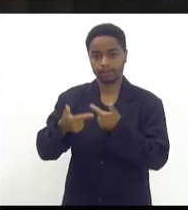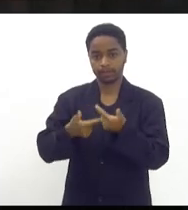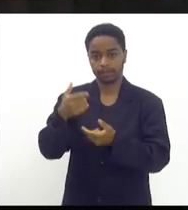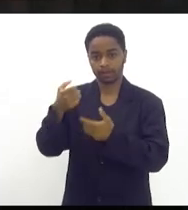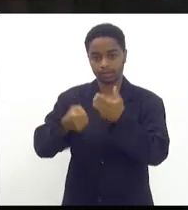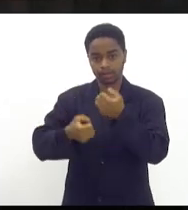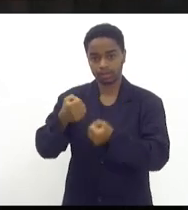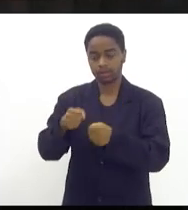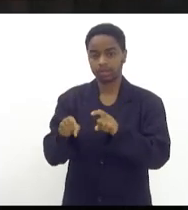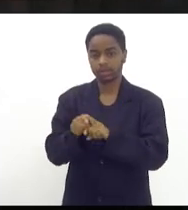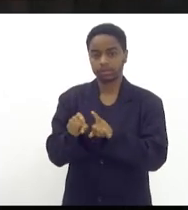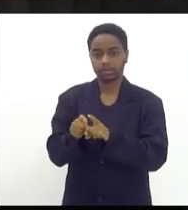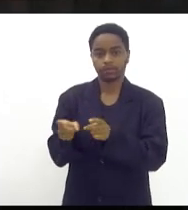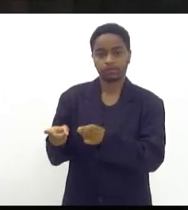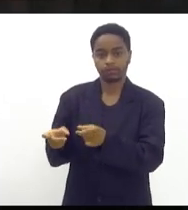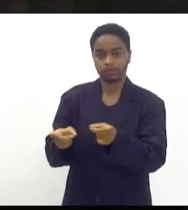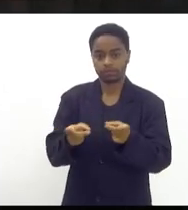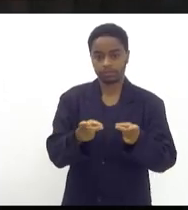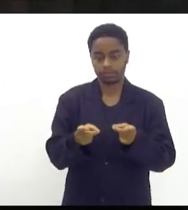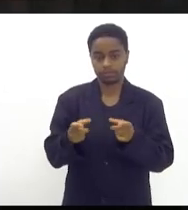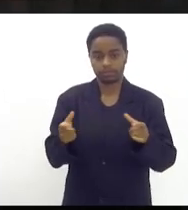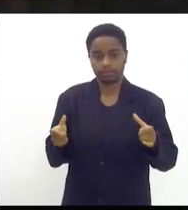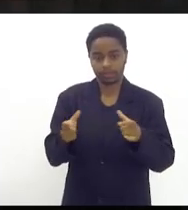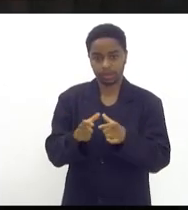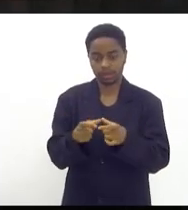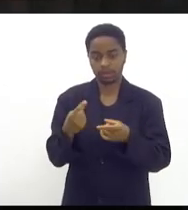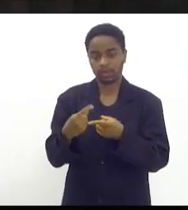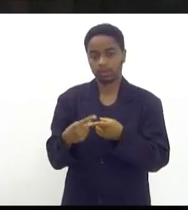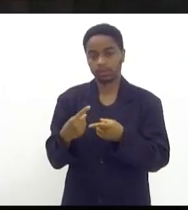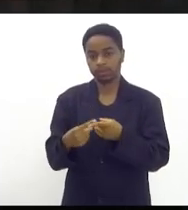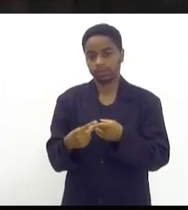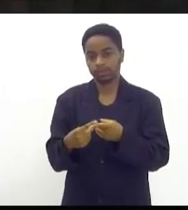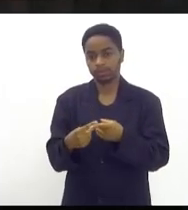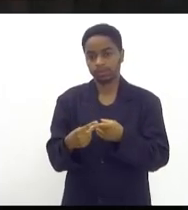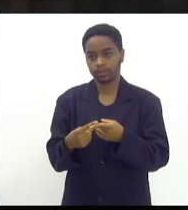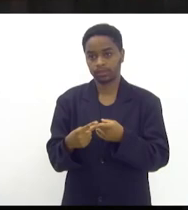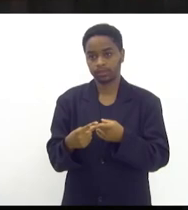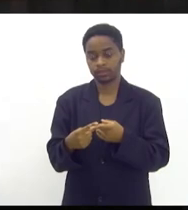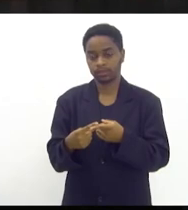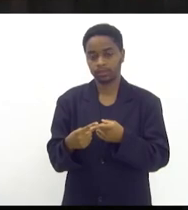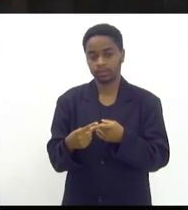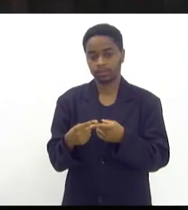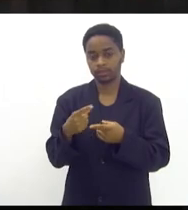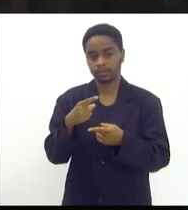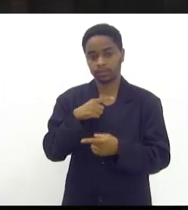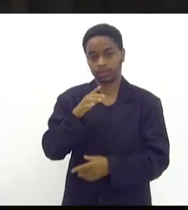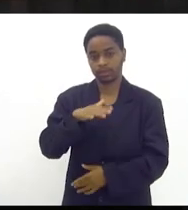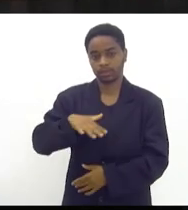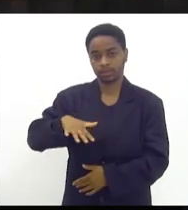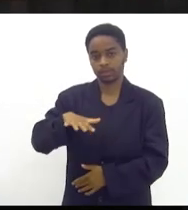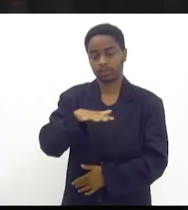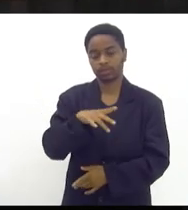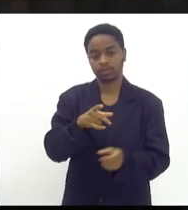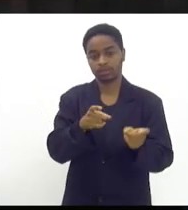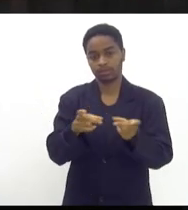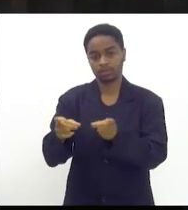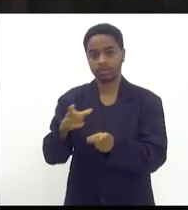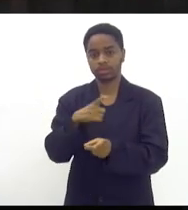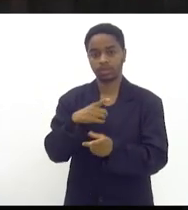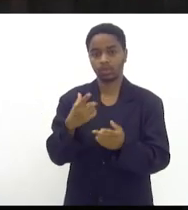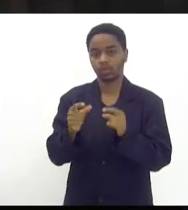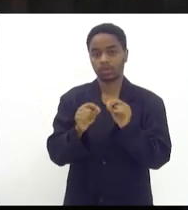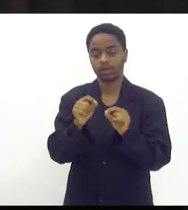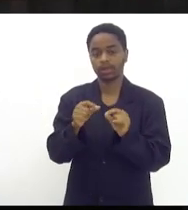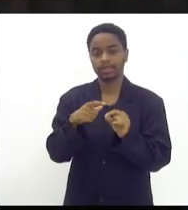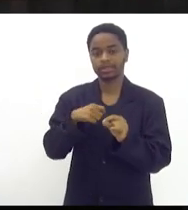pequenos comerciantes que viam ter um mercado como nós temos, de mais de 16 milhões